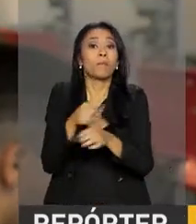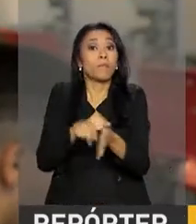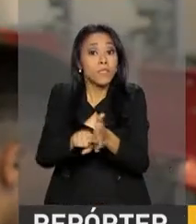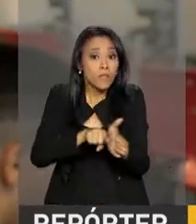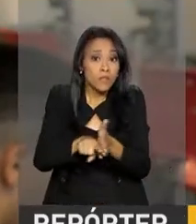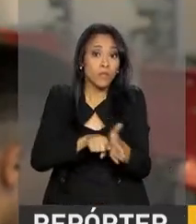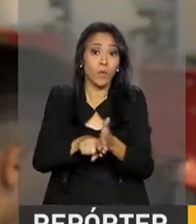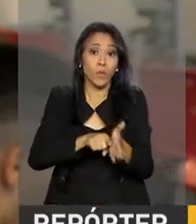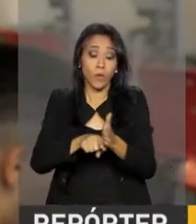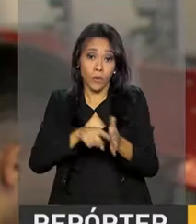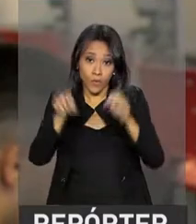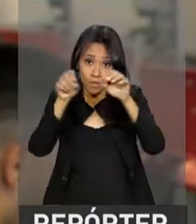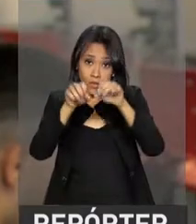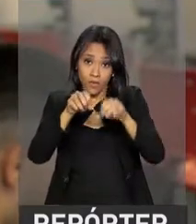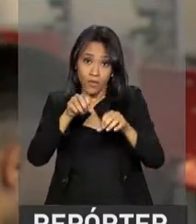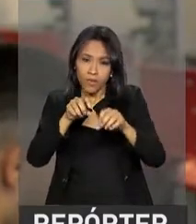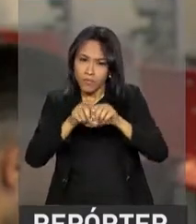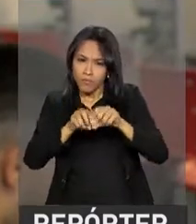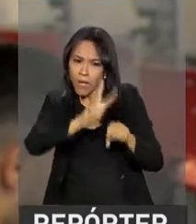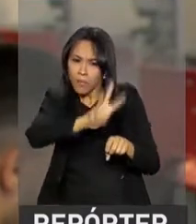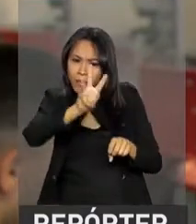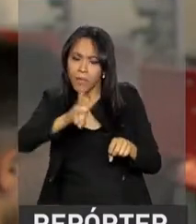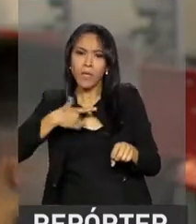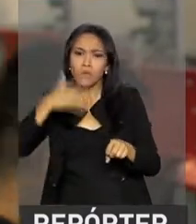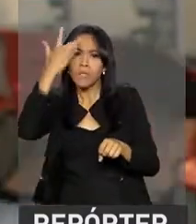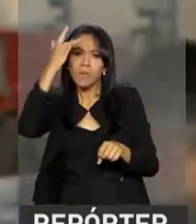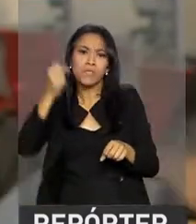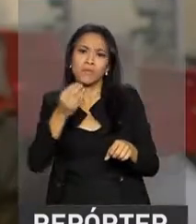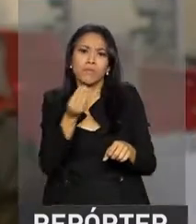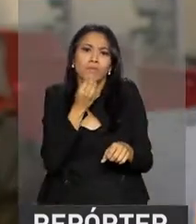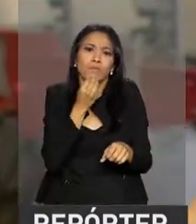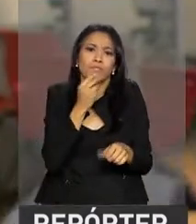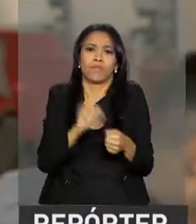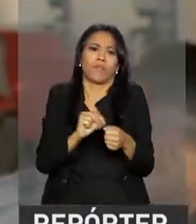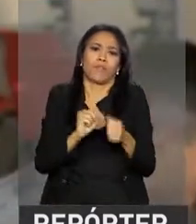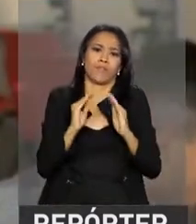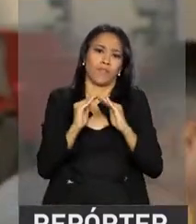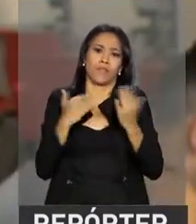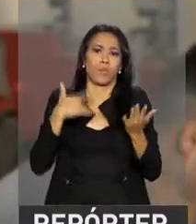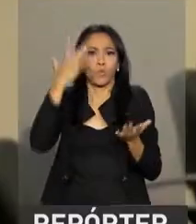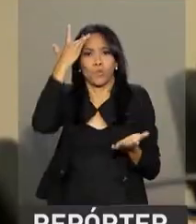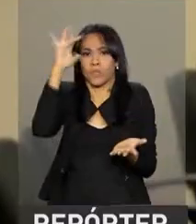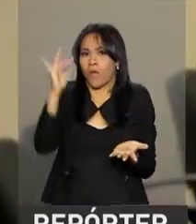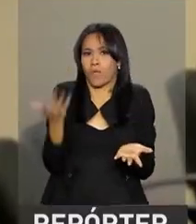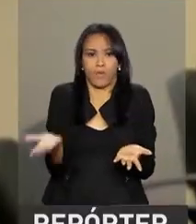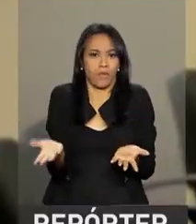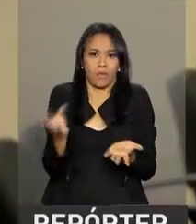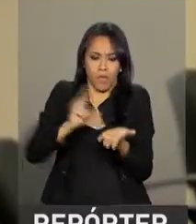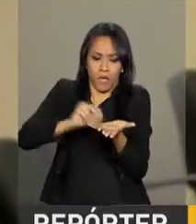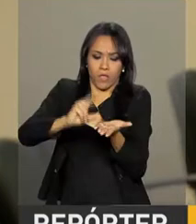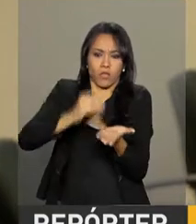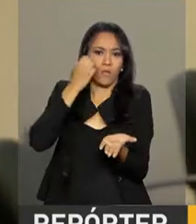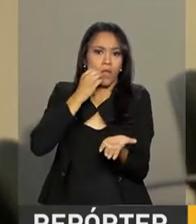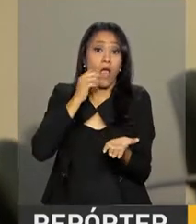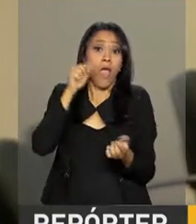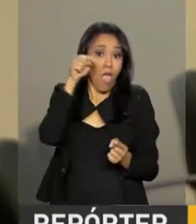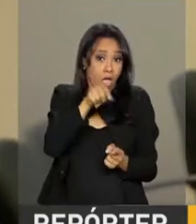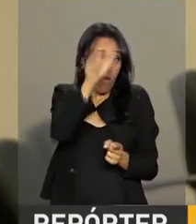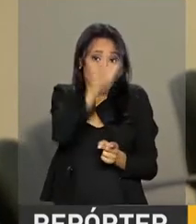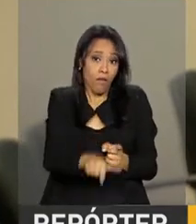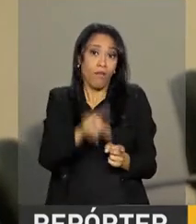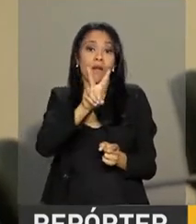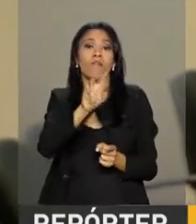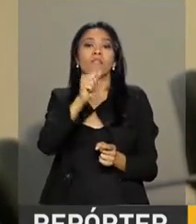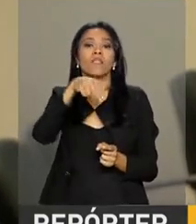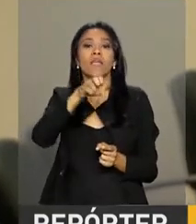aqui pra poder me cadastrar eu não sabia que eu poderia pesquisar em casa não sabia que tinha esse aplicativo nem a vanessa nem qualquer trabalhador